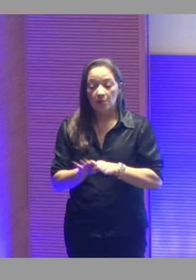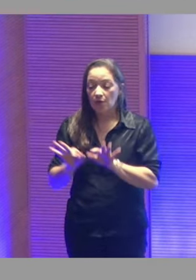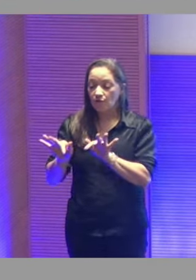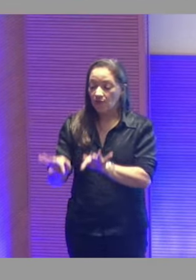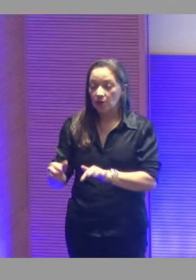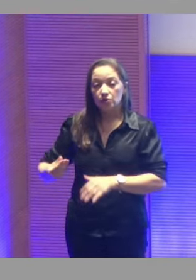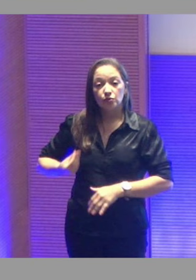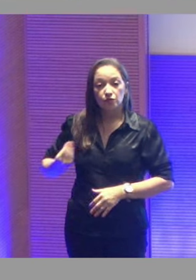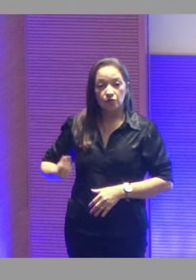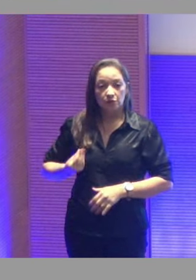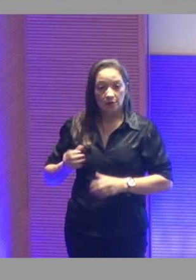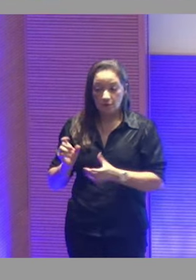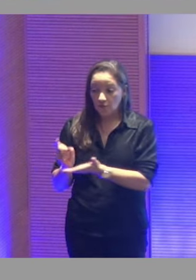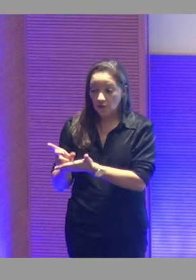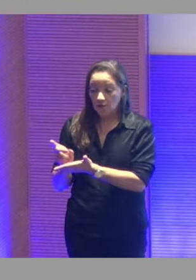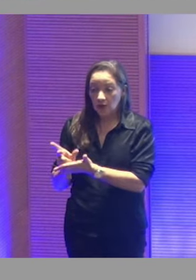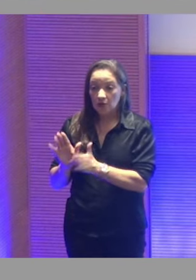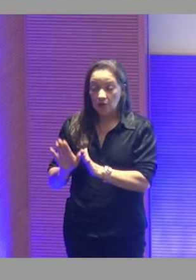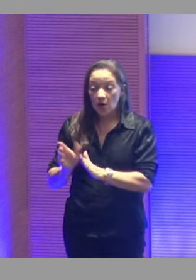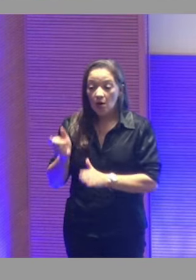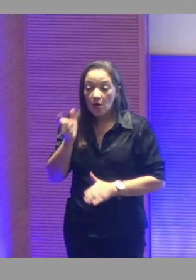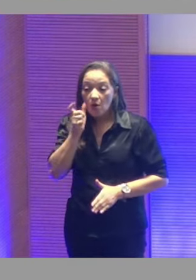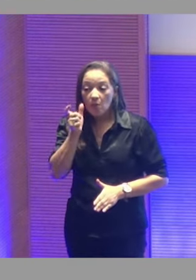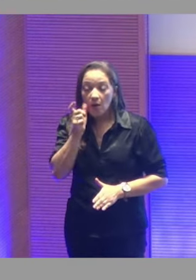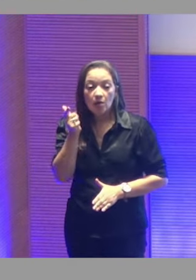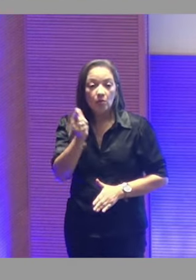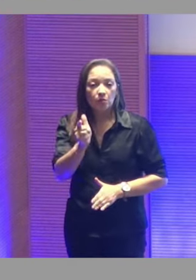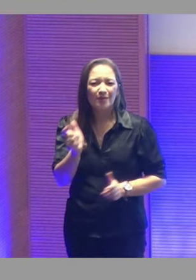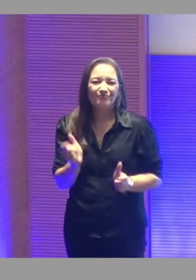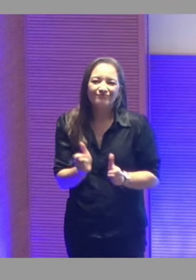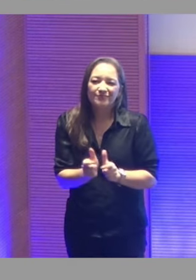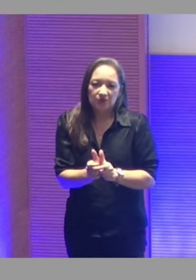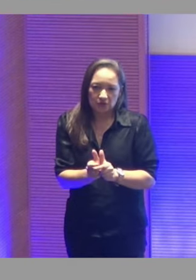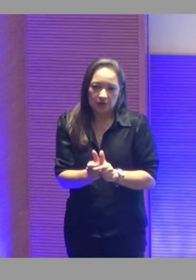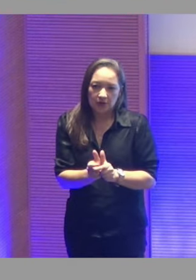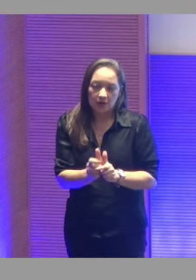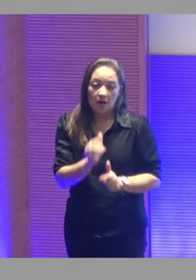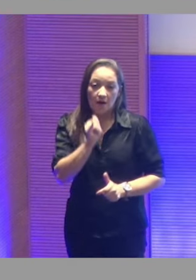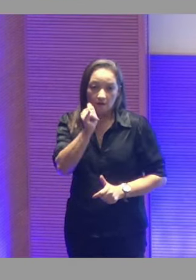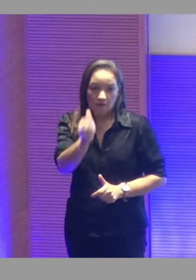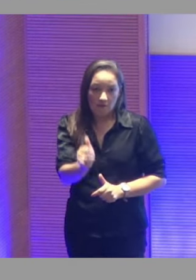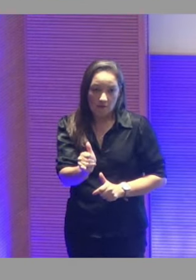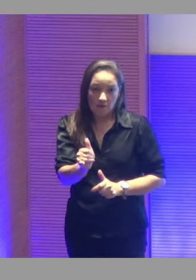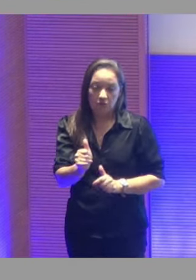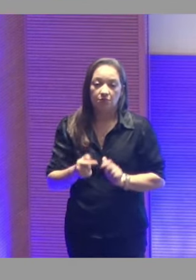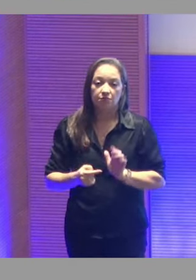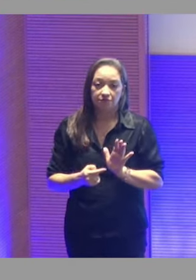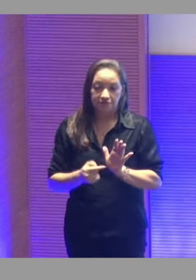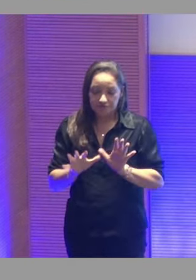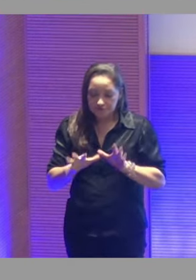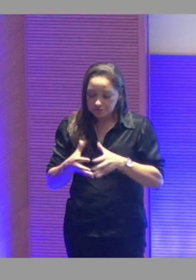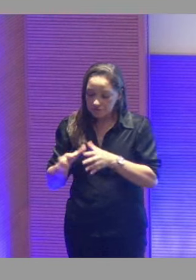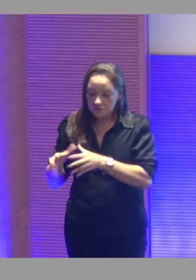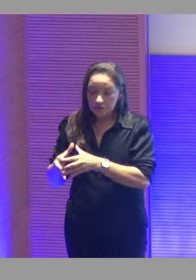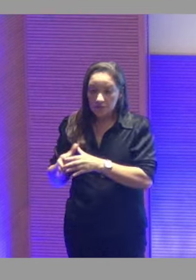organização vende então a gente consegue observar que é uma pequena minoria que reporta essas categorias